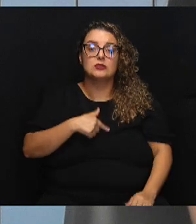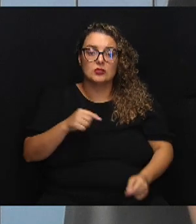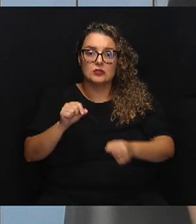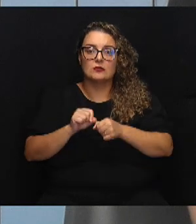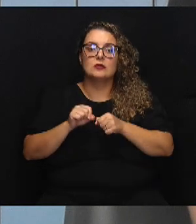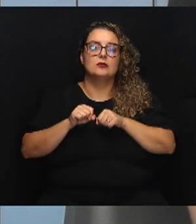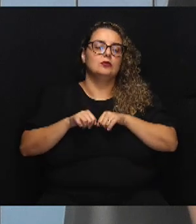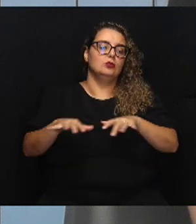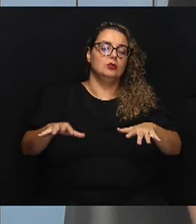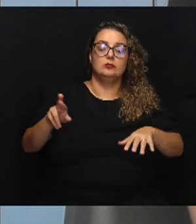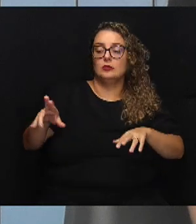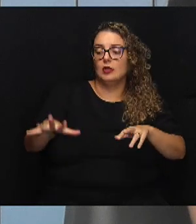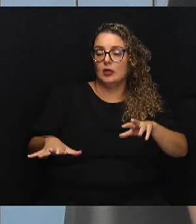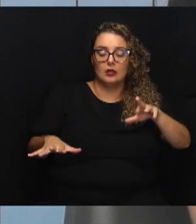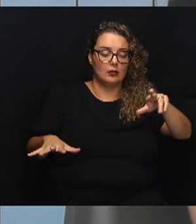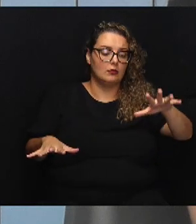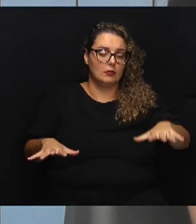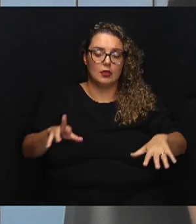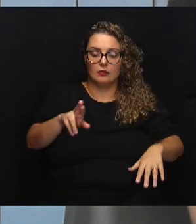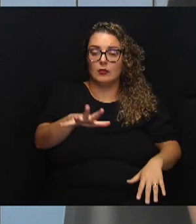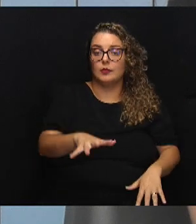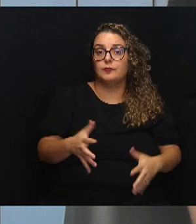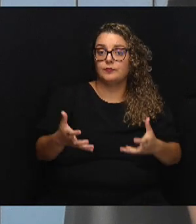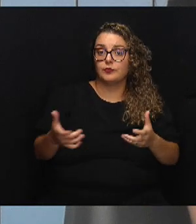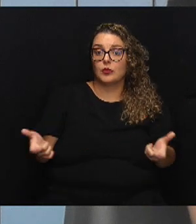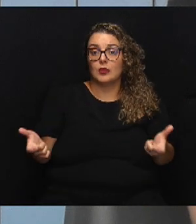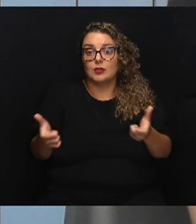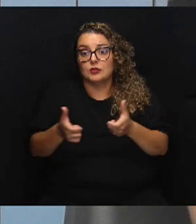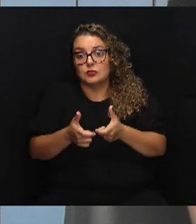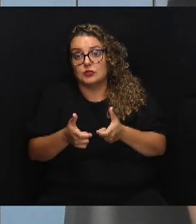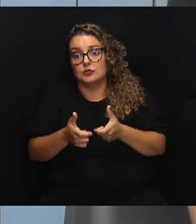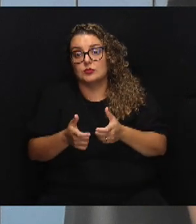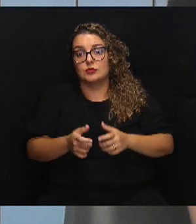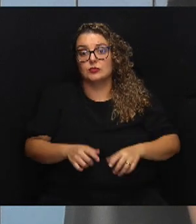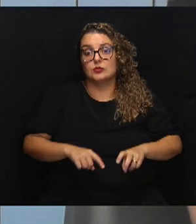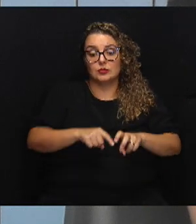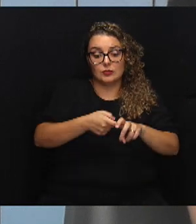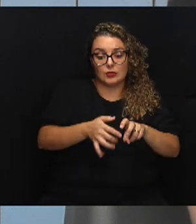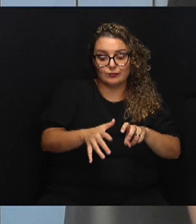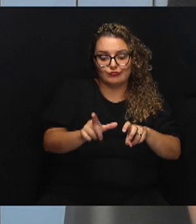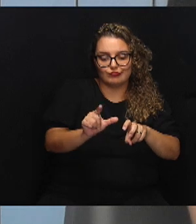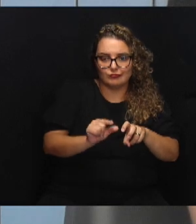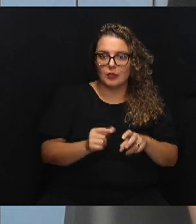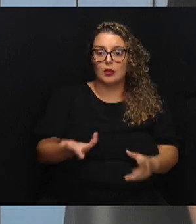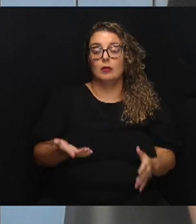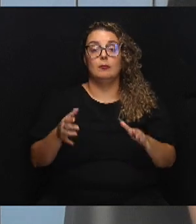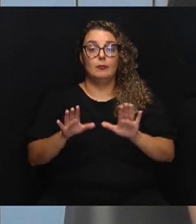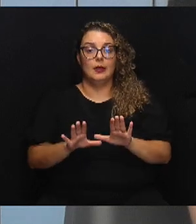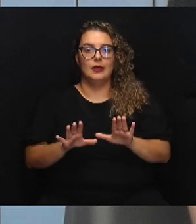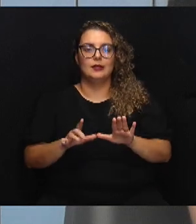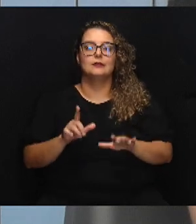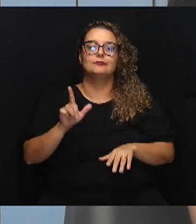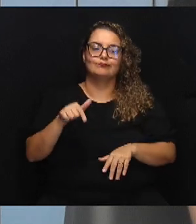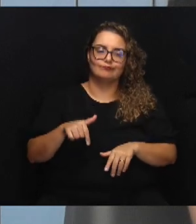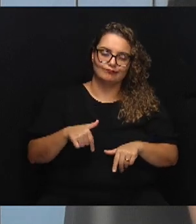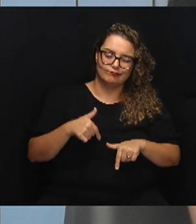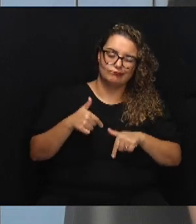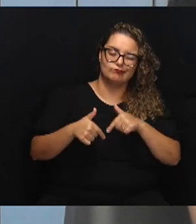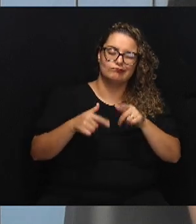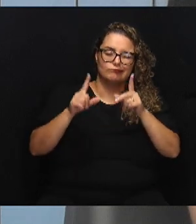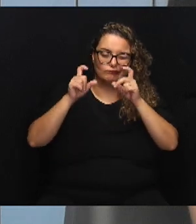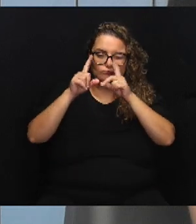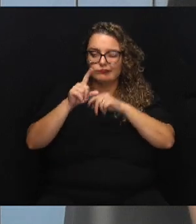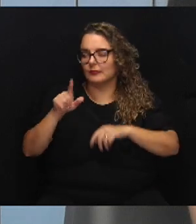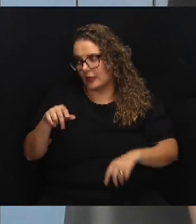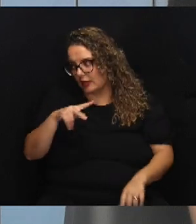intensivos nas regiões, né? A gente quer diminuir a população de rua dos animais. Mas, assim, é um trabalho bem árduo, né,